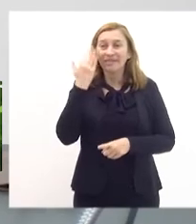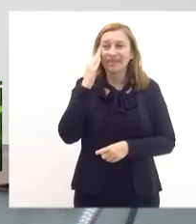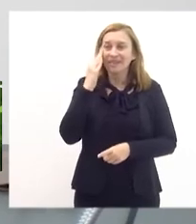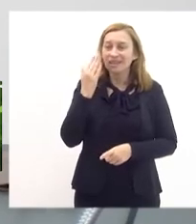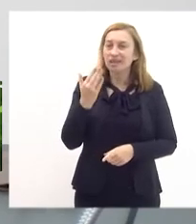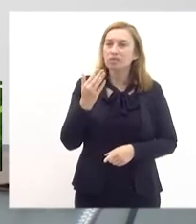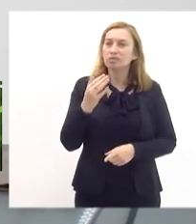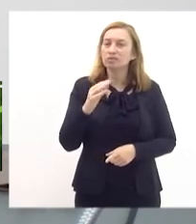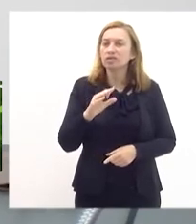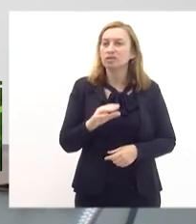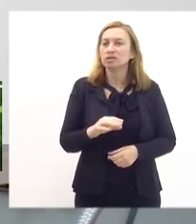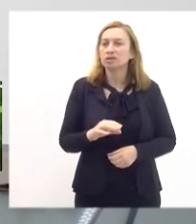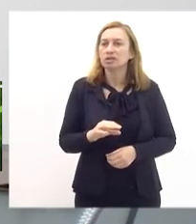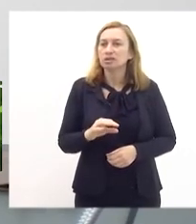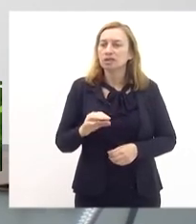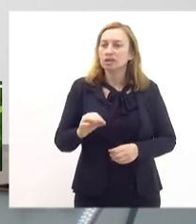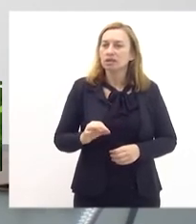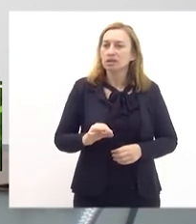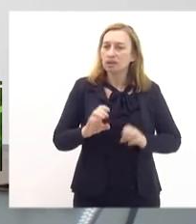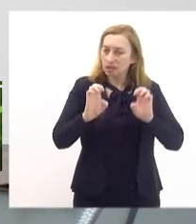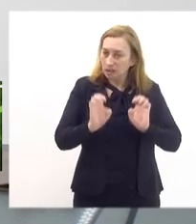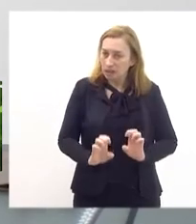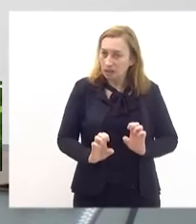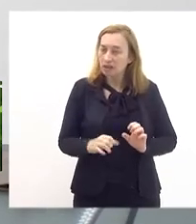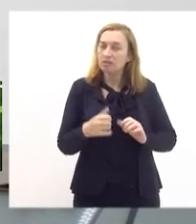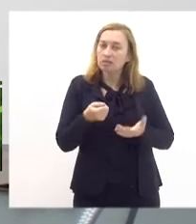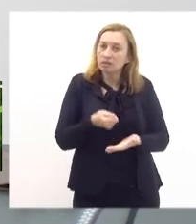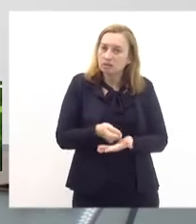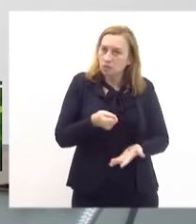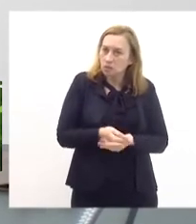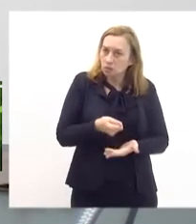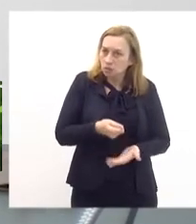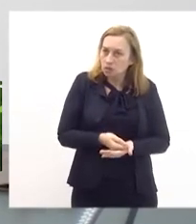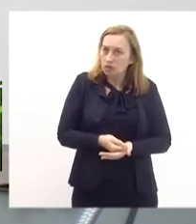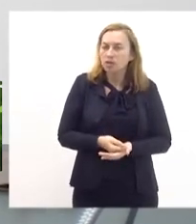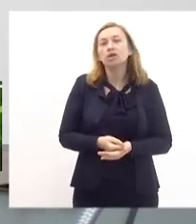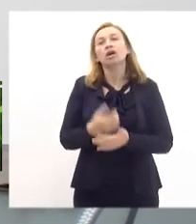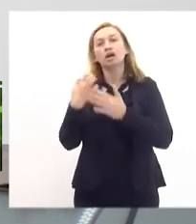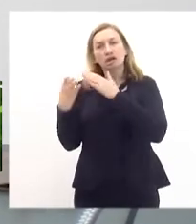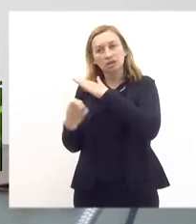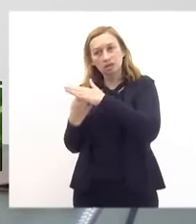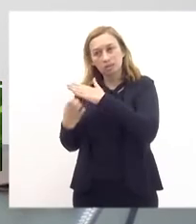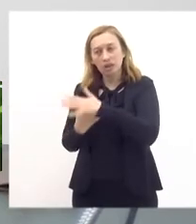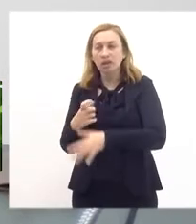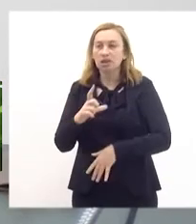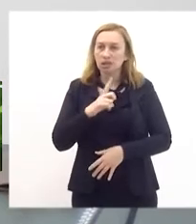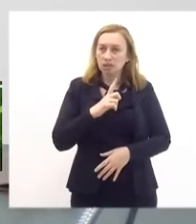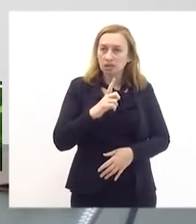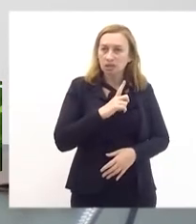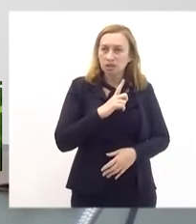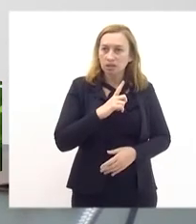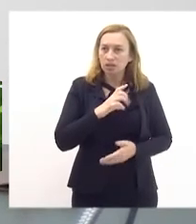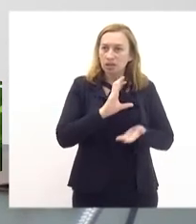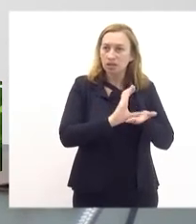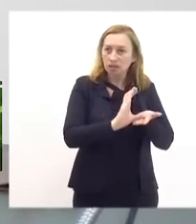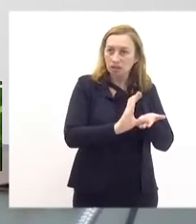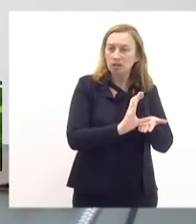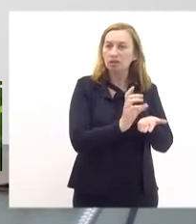que a integridade é algo que tem que ser exigida das empresas que têm o benefício